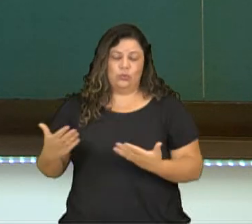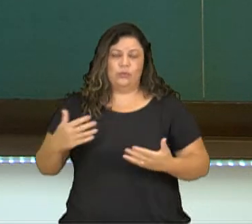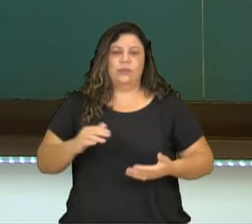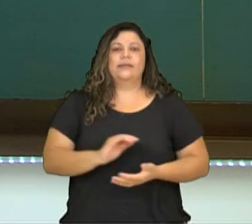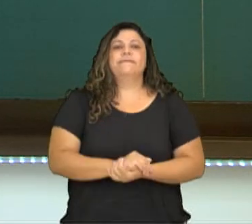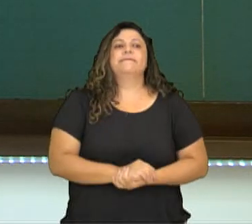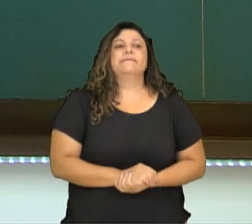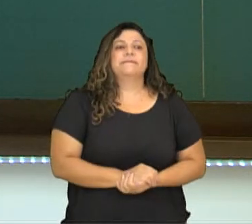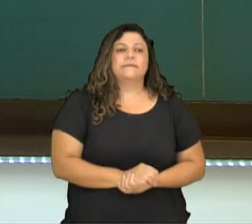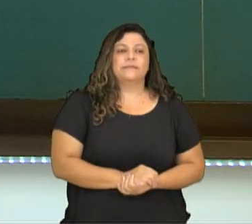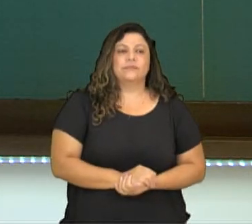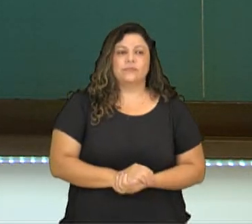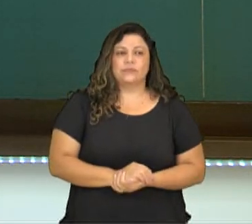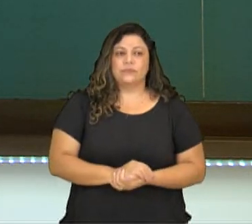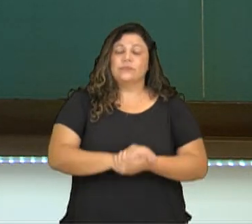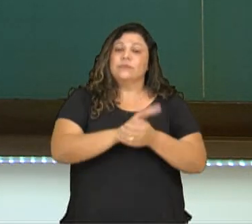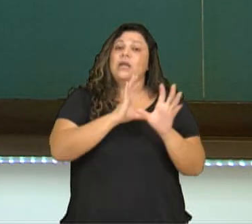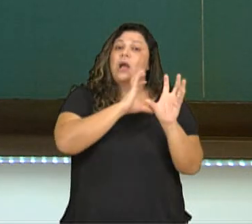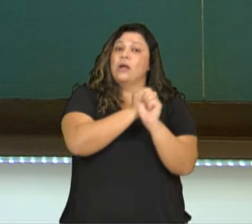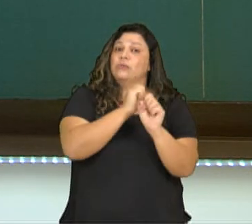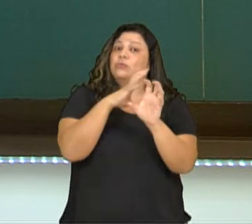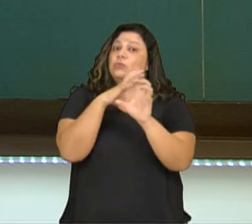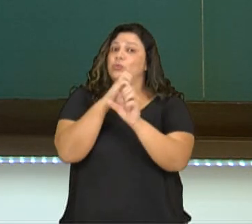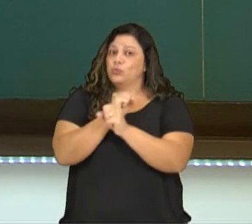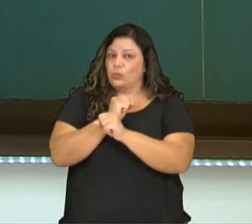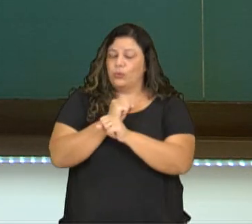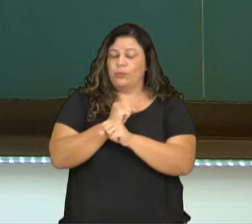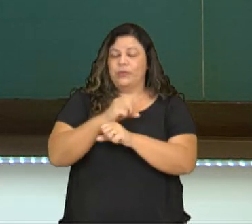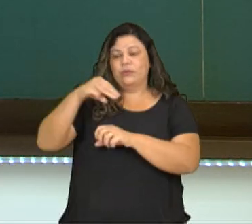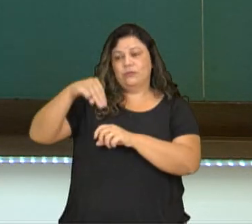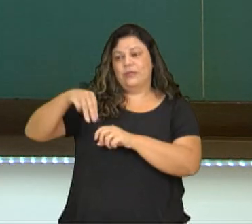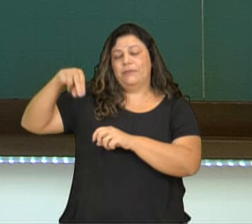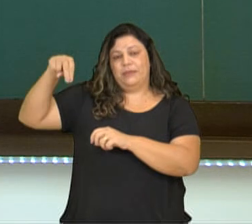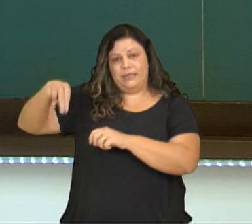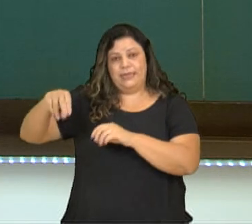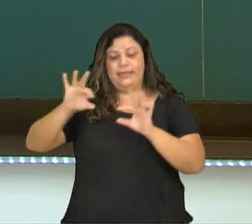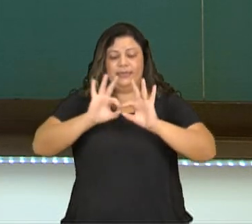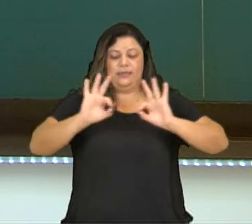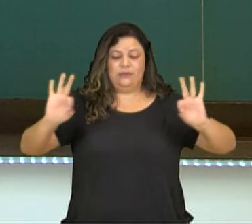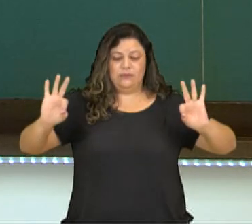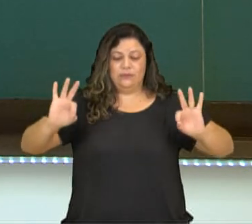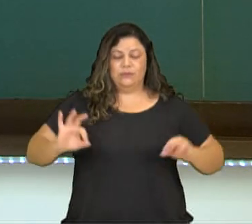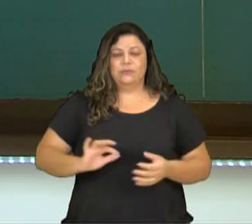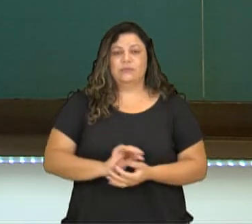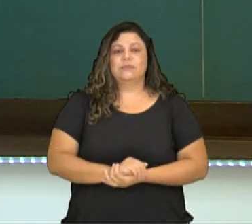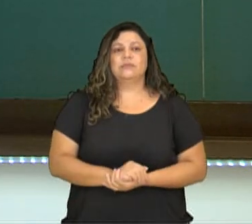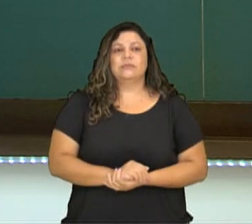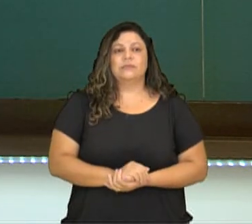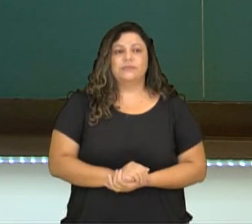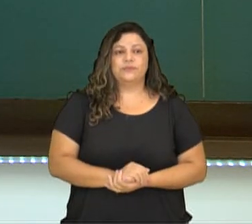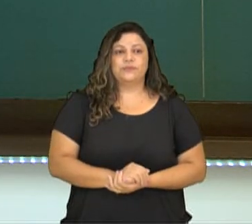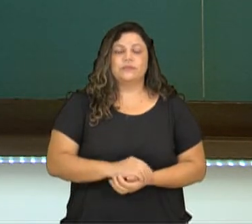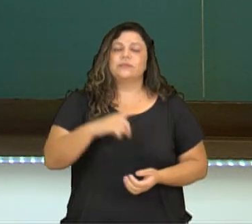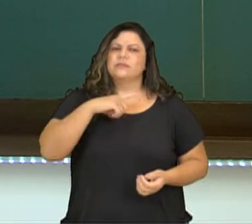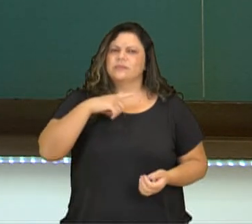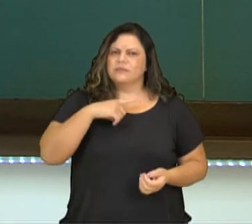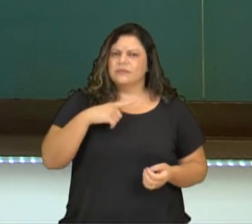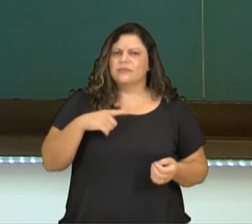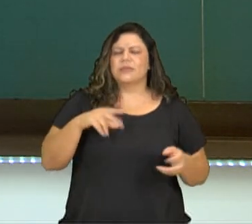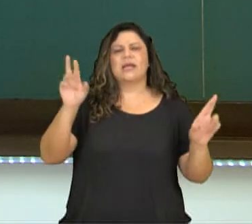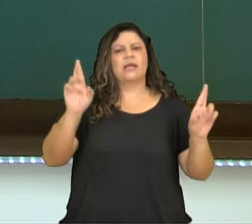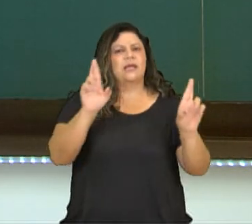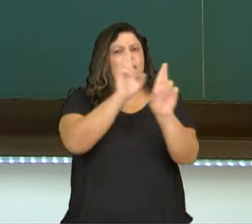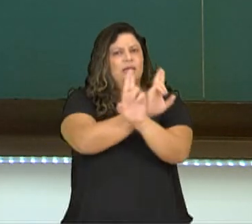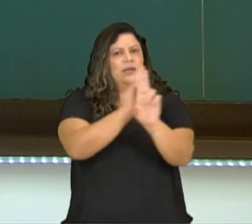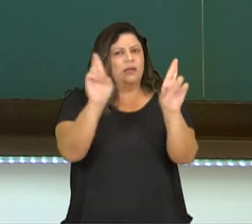hipotenusa. Então, a soma das projeções te dará o comprimento da hipotenusa. Temos aquela que